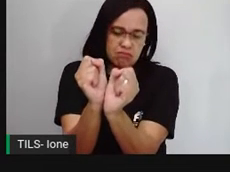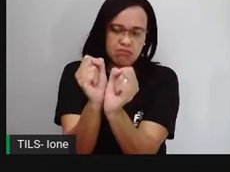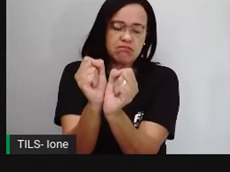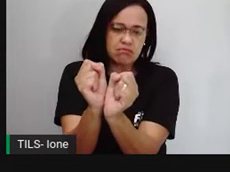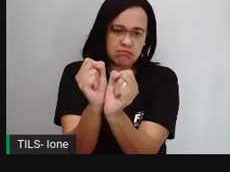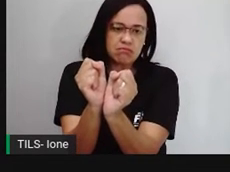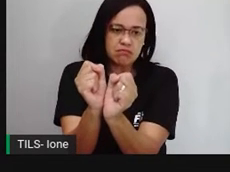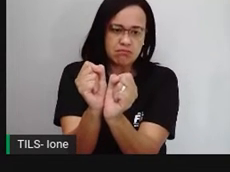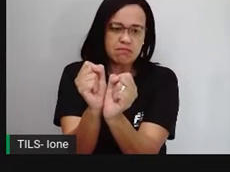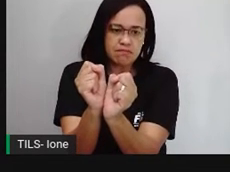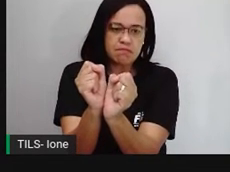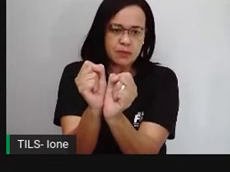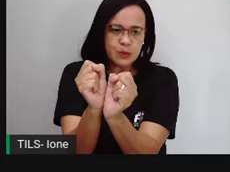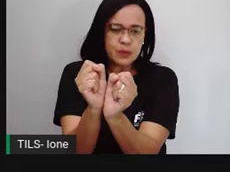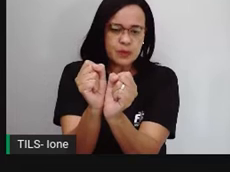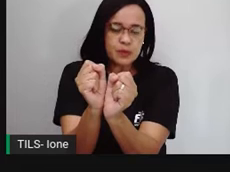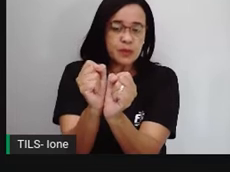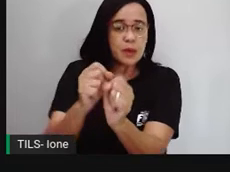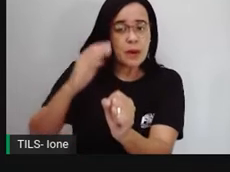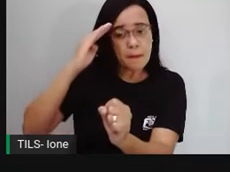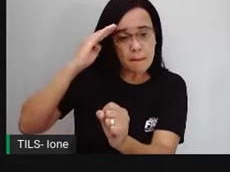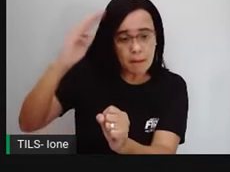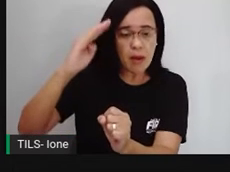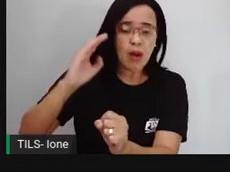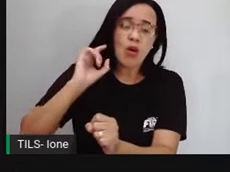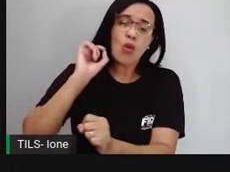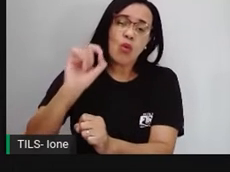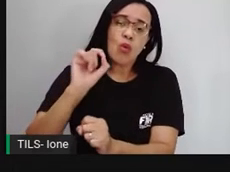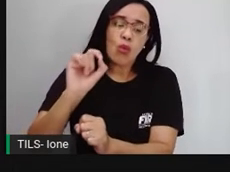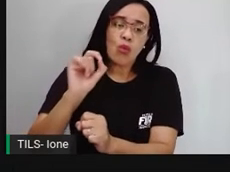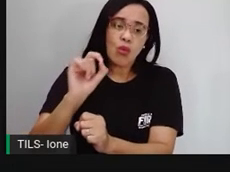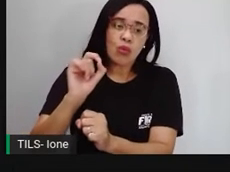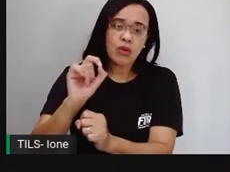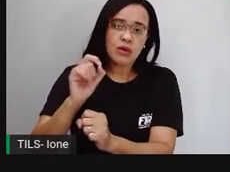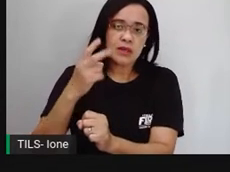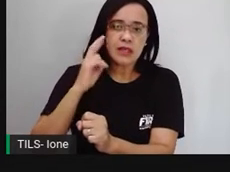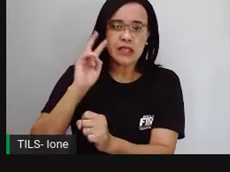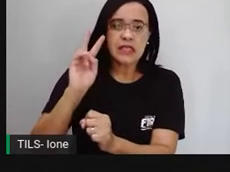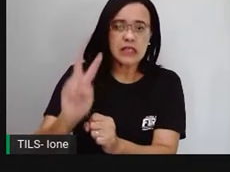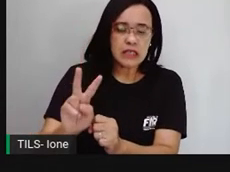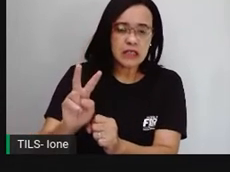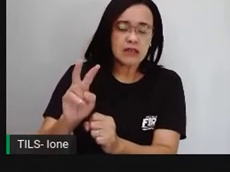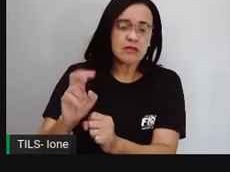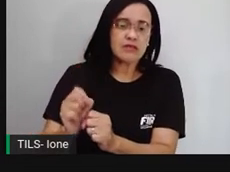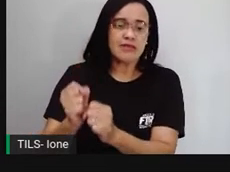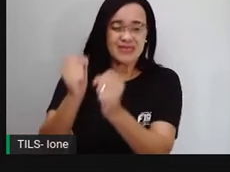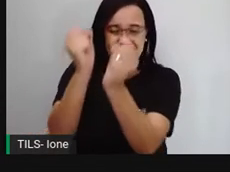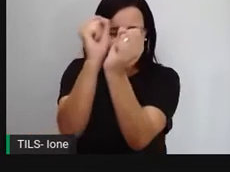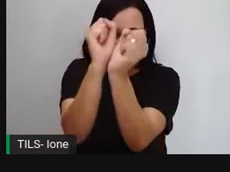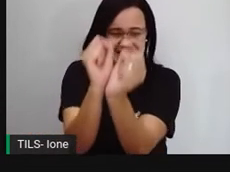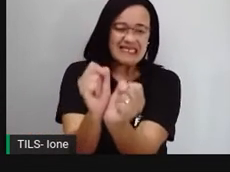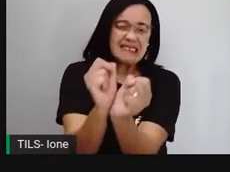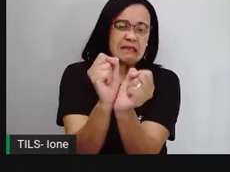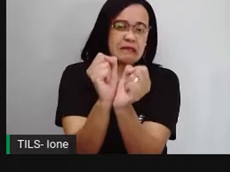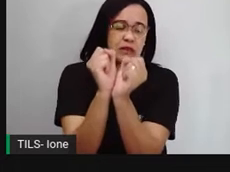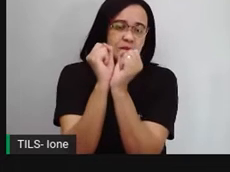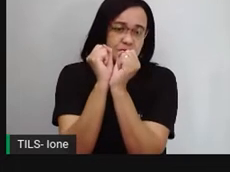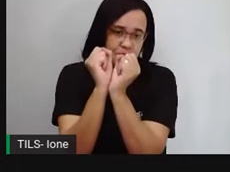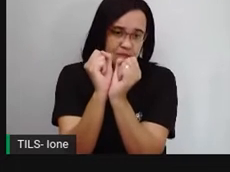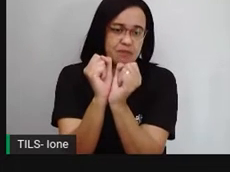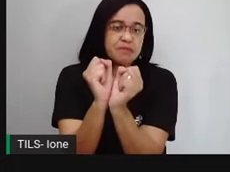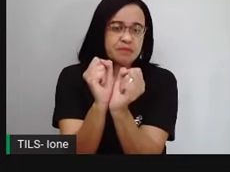isso que coloca principalmente quando a gente procura a definição de escravizado, né? Existia aí assim,